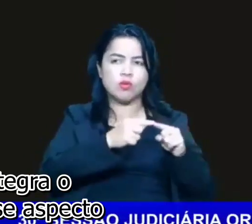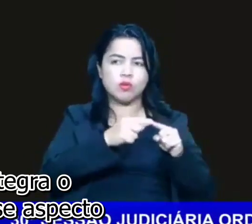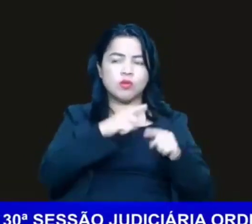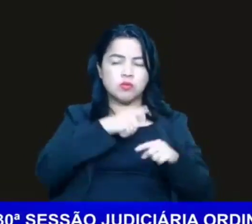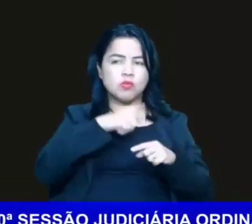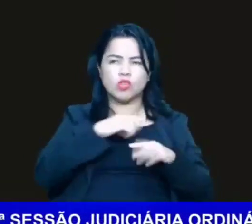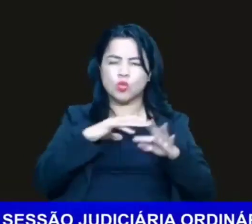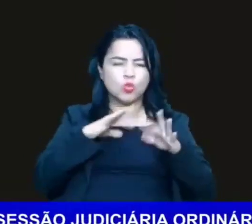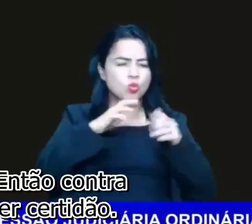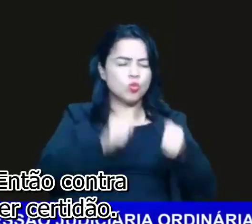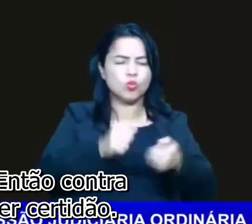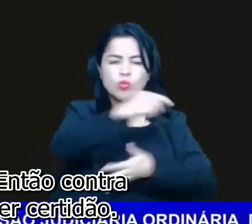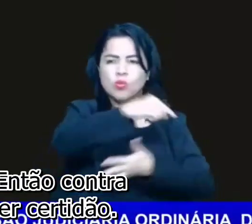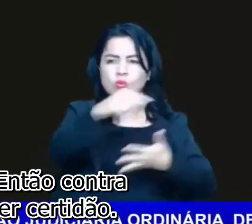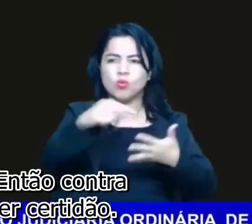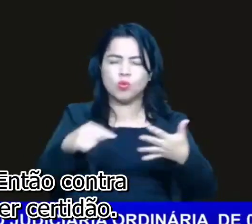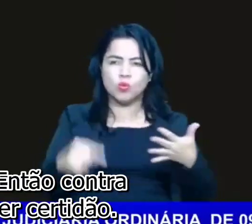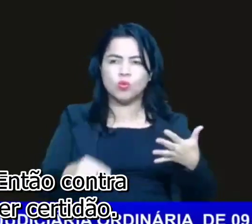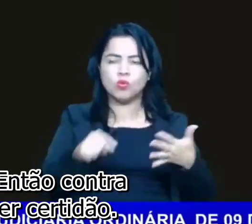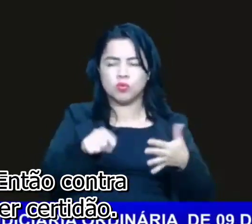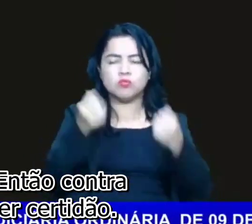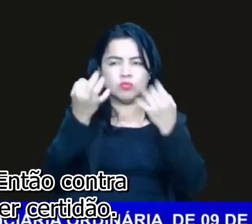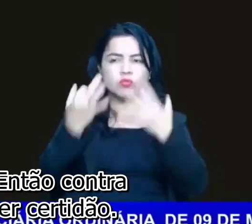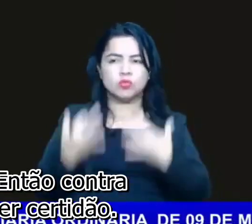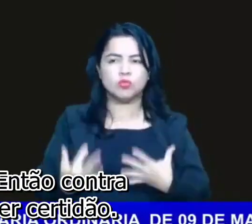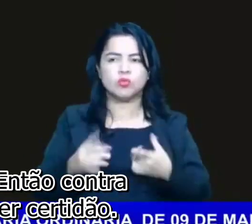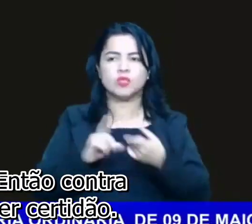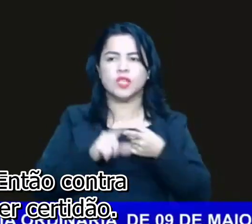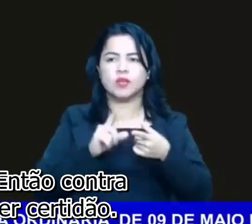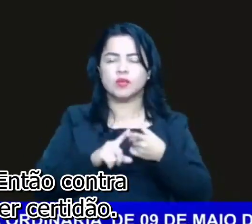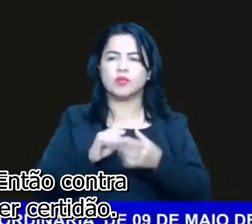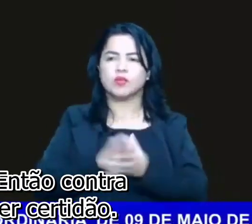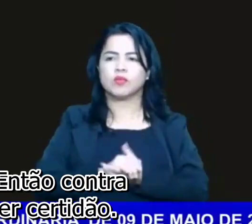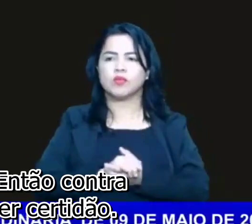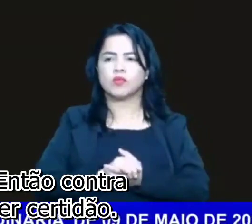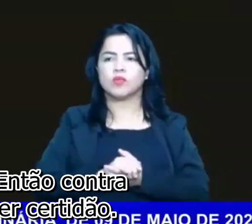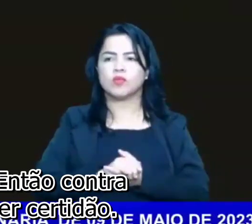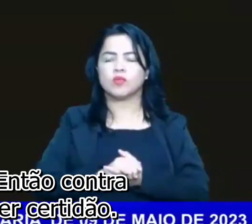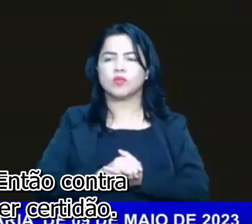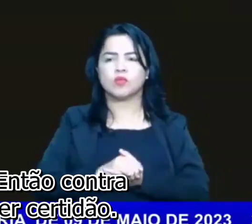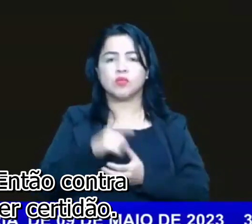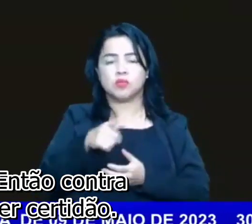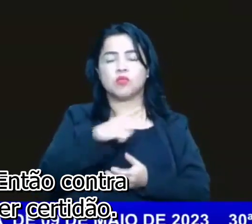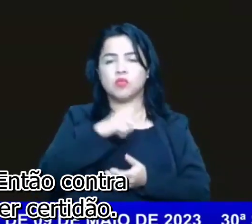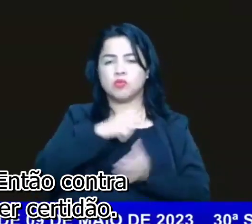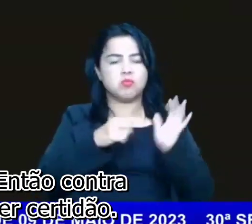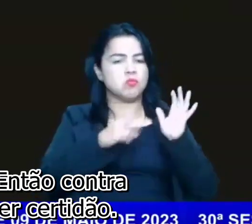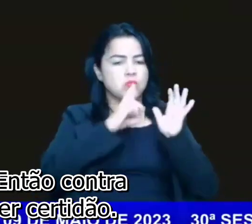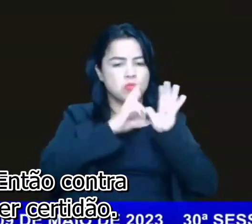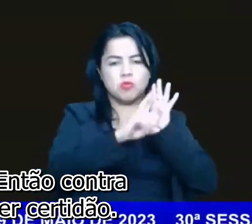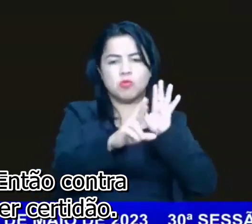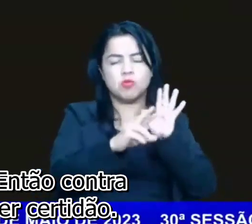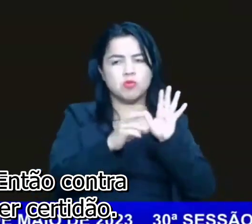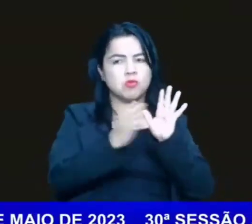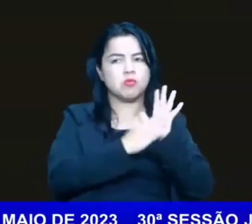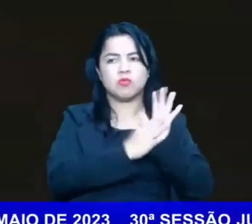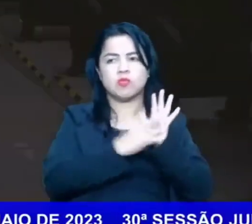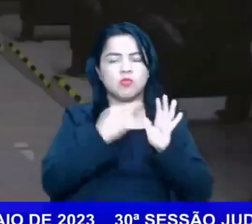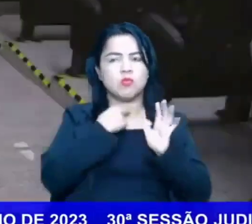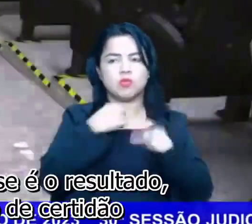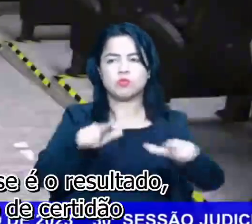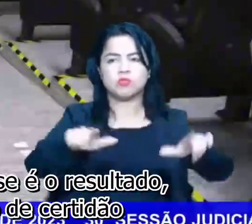nesse aspecto que Sua Excelência acabou de mencionar, tá bom? Então, conta não prestada e impossibilidade também de receber